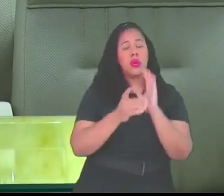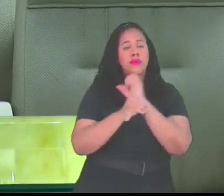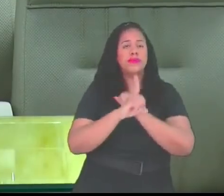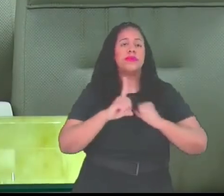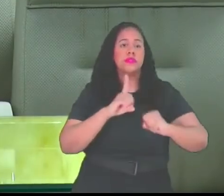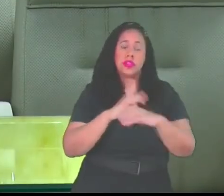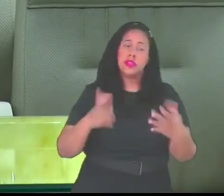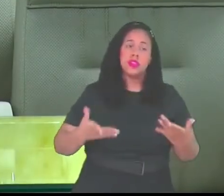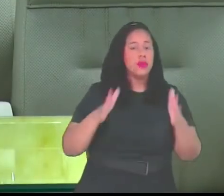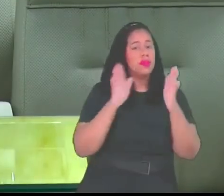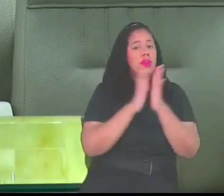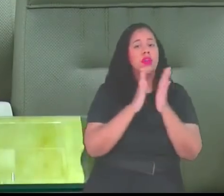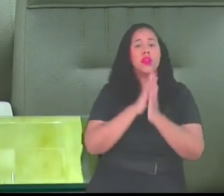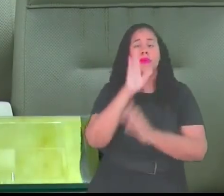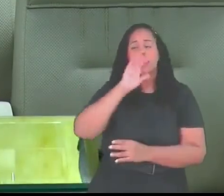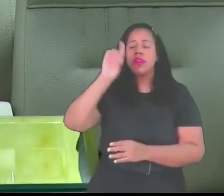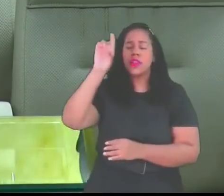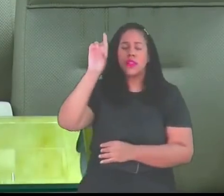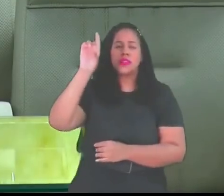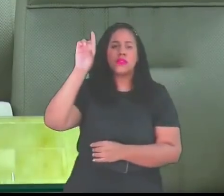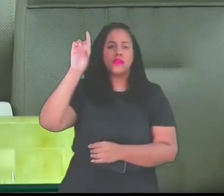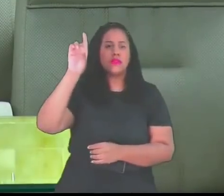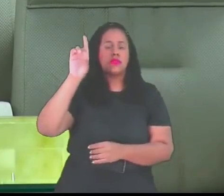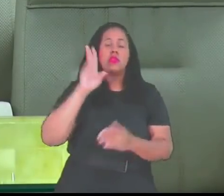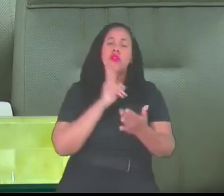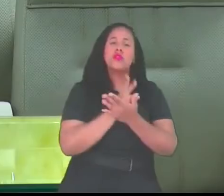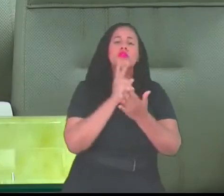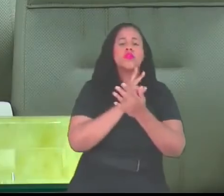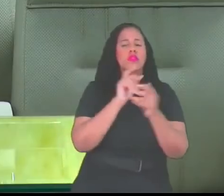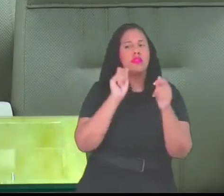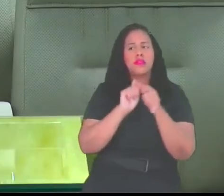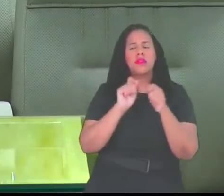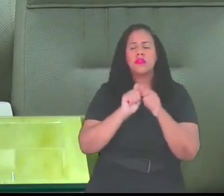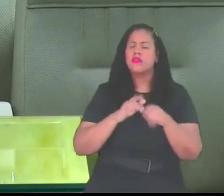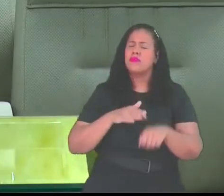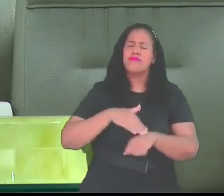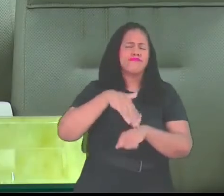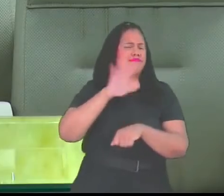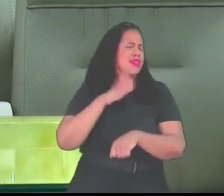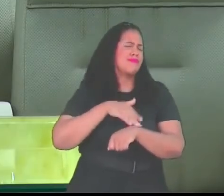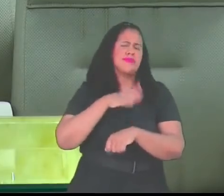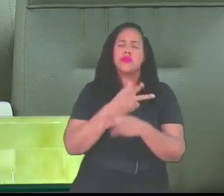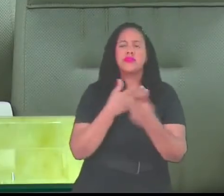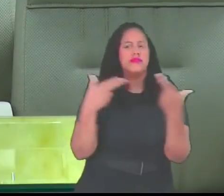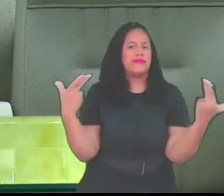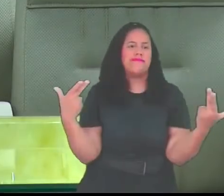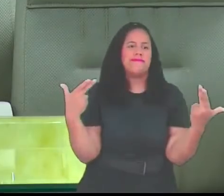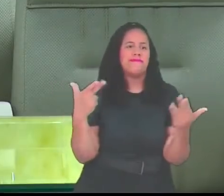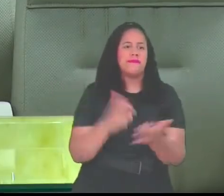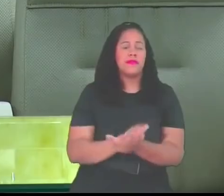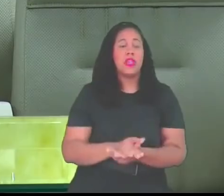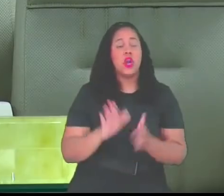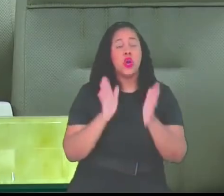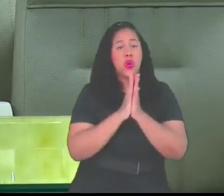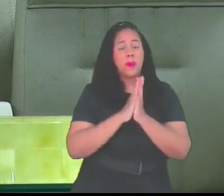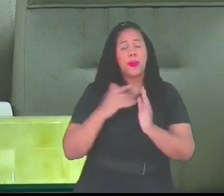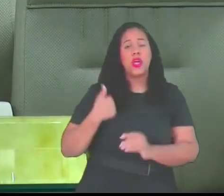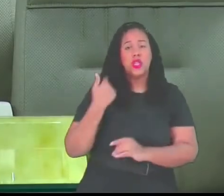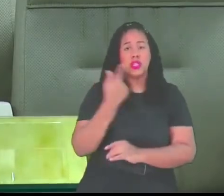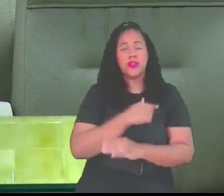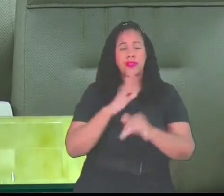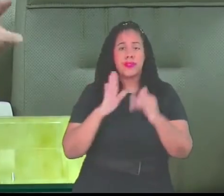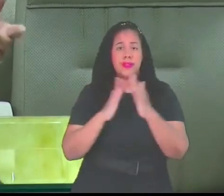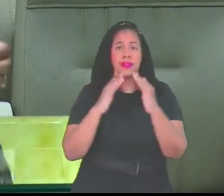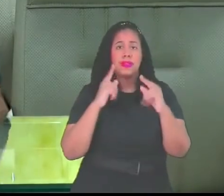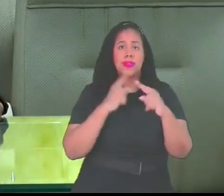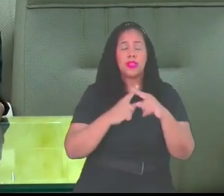Então, oremos ao Senhor para que Deus continue fazendo mais e mais coisas. Oremos pela nossa igreja, pela nossa